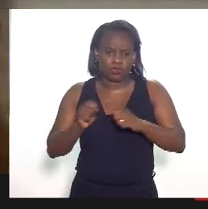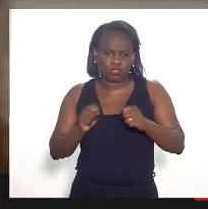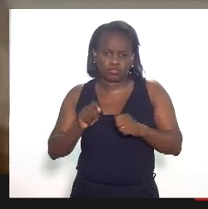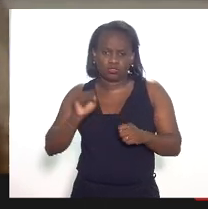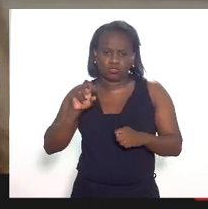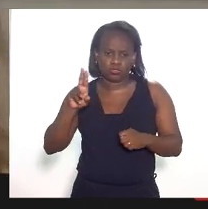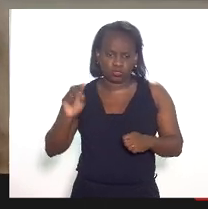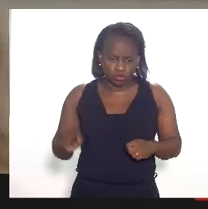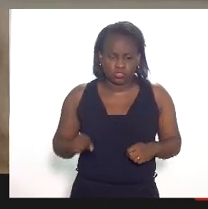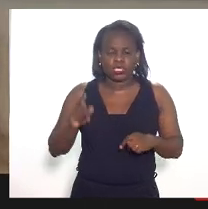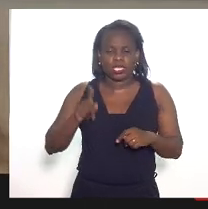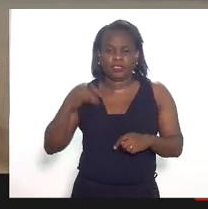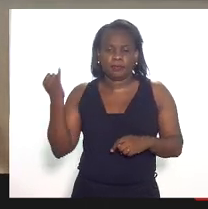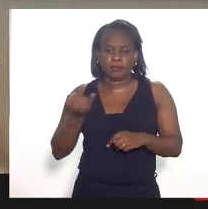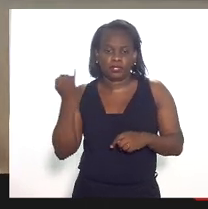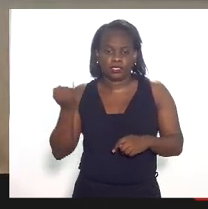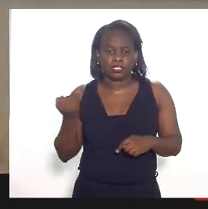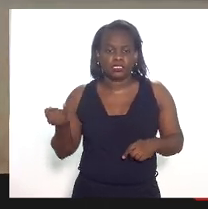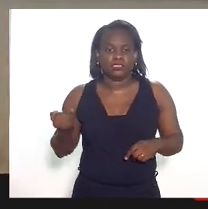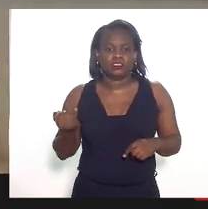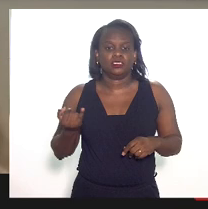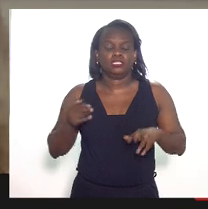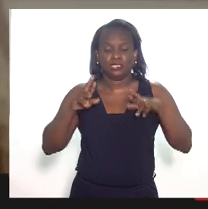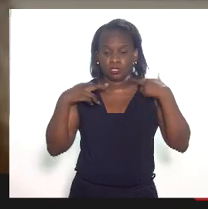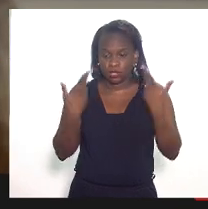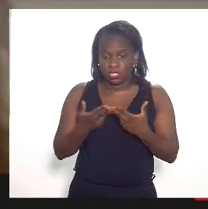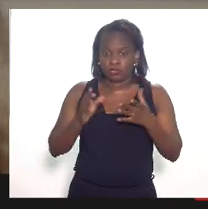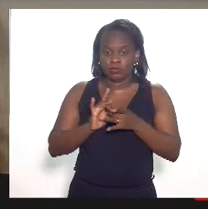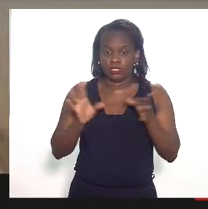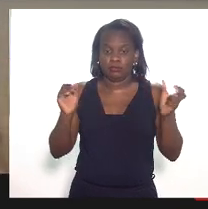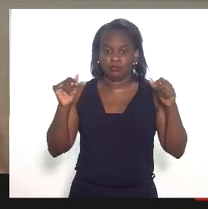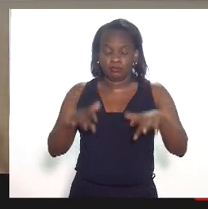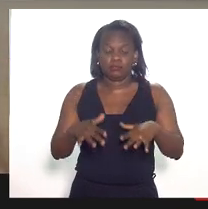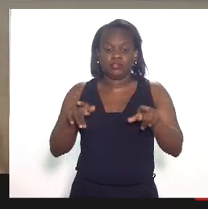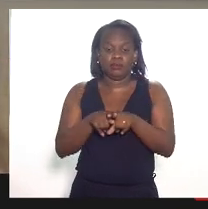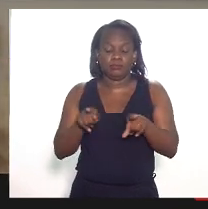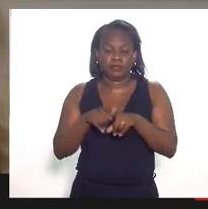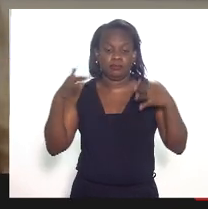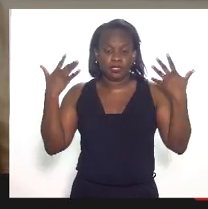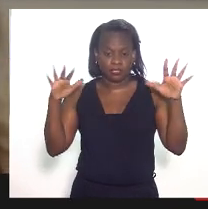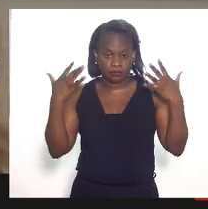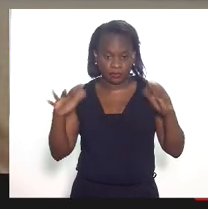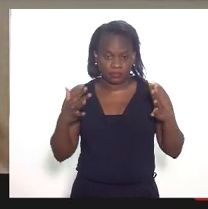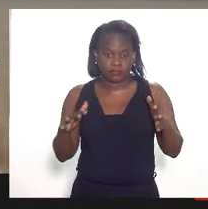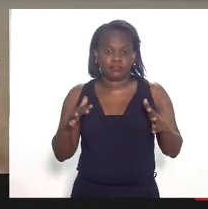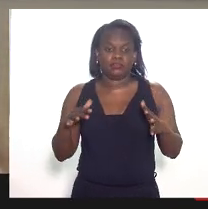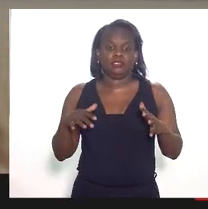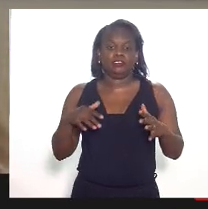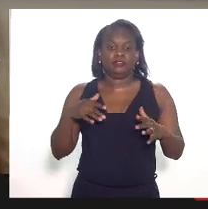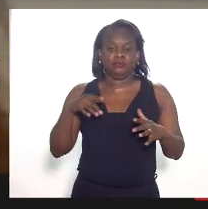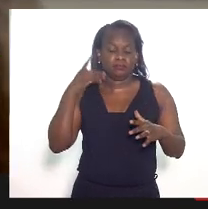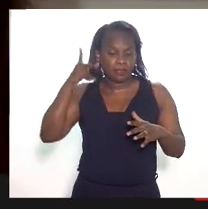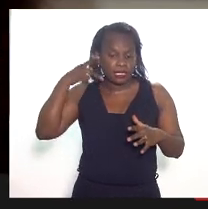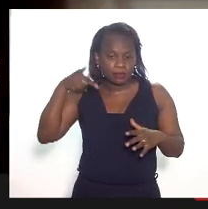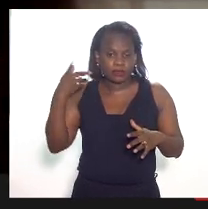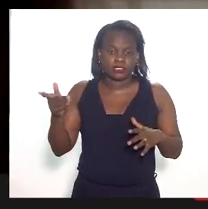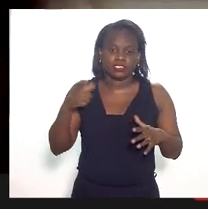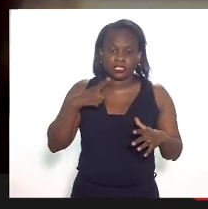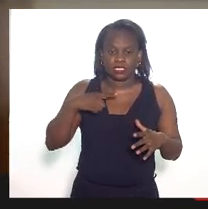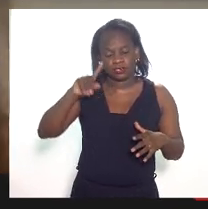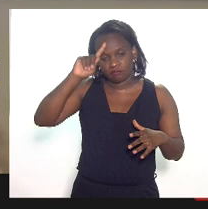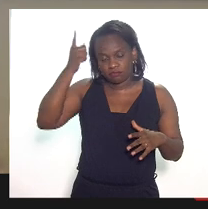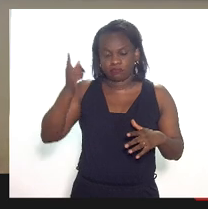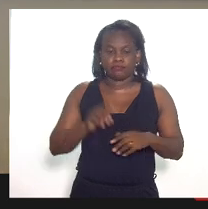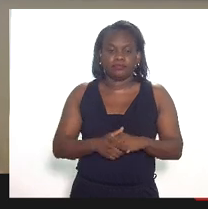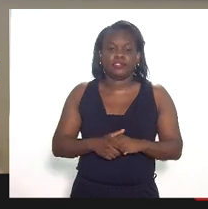SUS, né? Isso é importante. Audiência pública, né, e parabenizando aí os parlamentares que tiveram essa